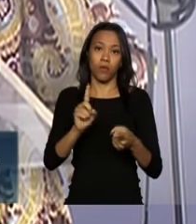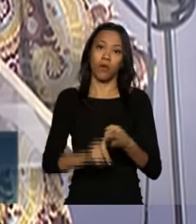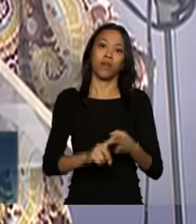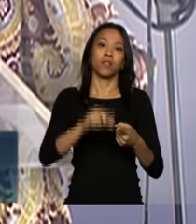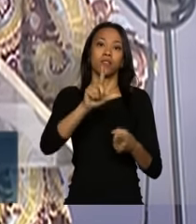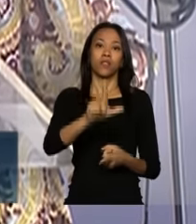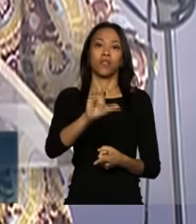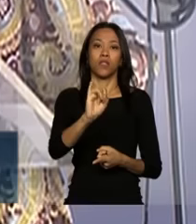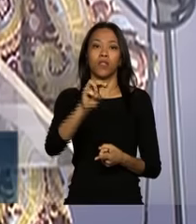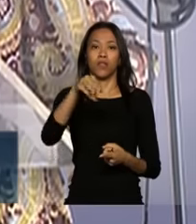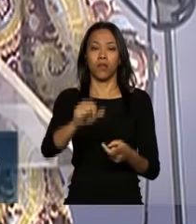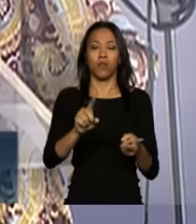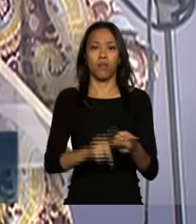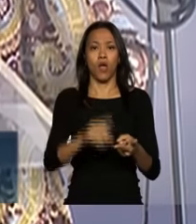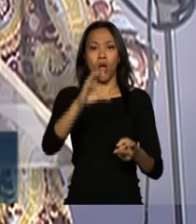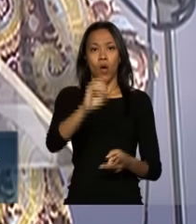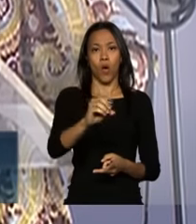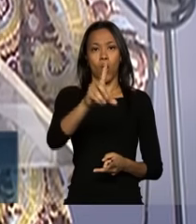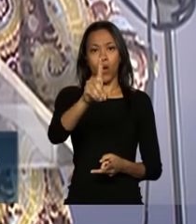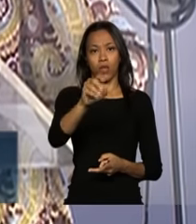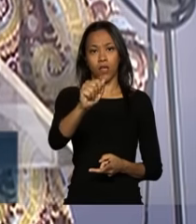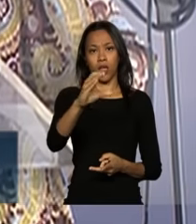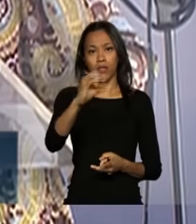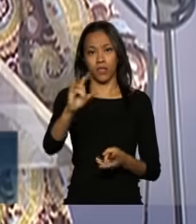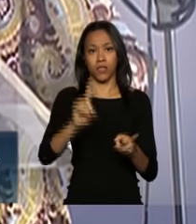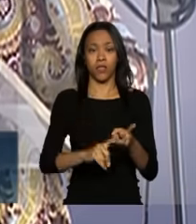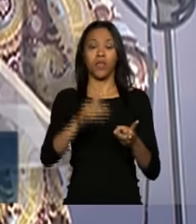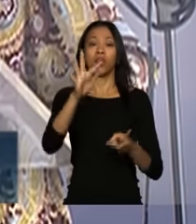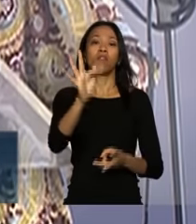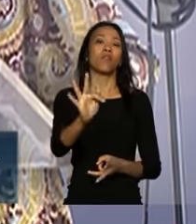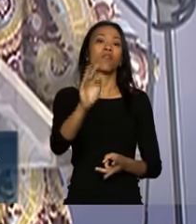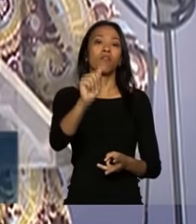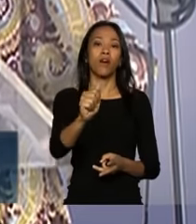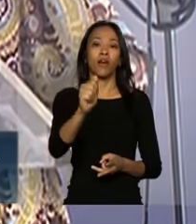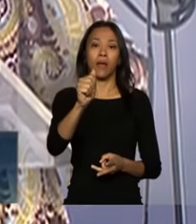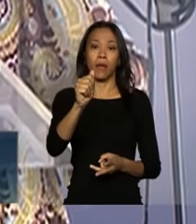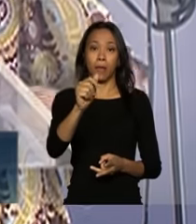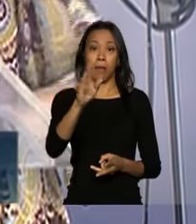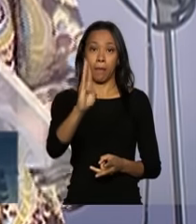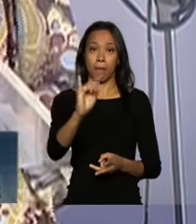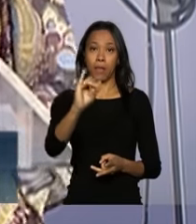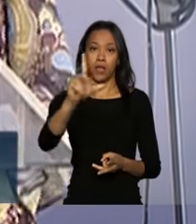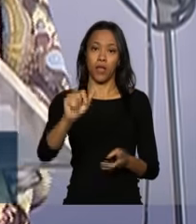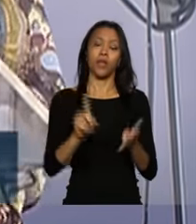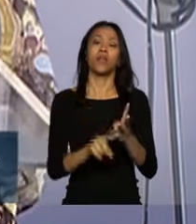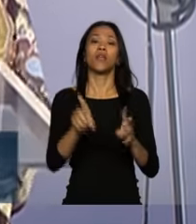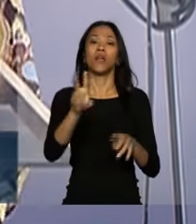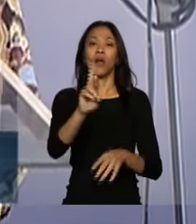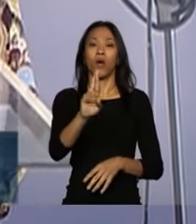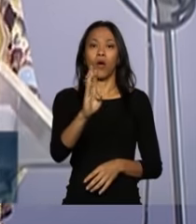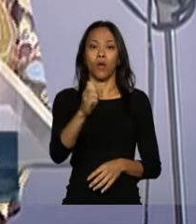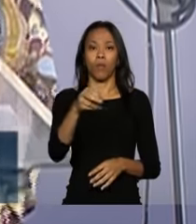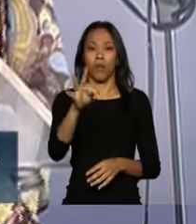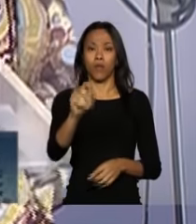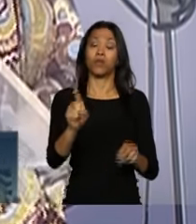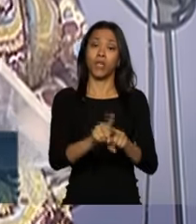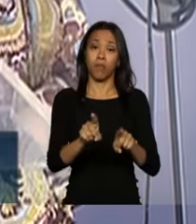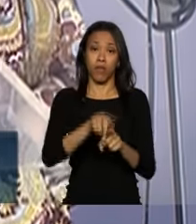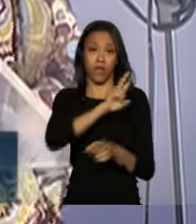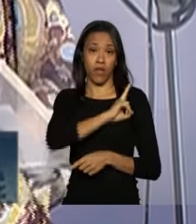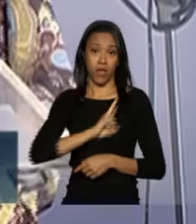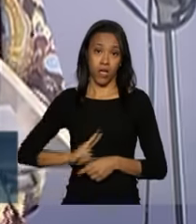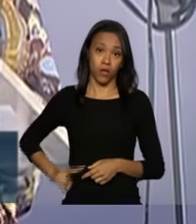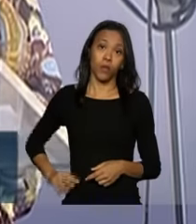Zó, Odacir Amorim, Fabíola Mansur e Roberto Carlos. O vereador Damião